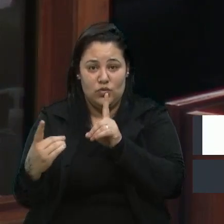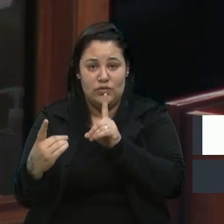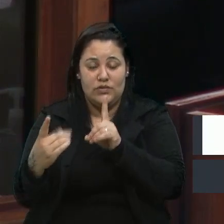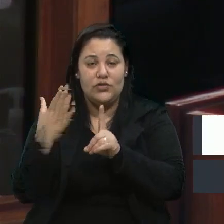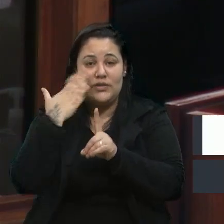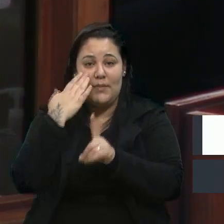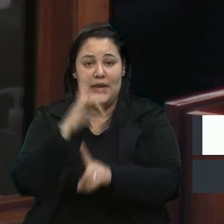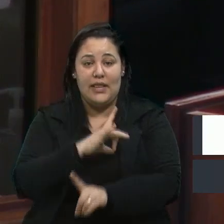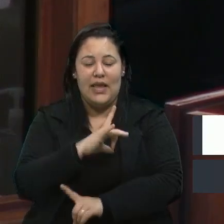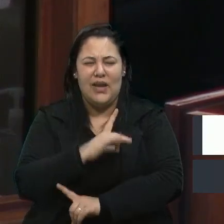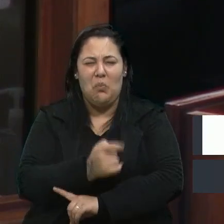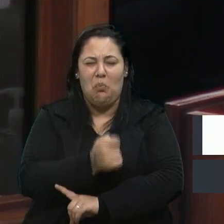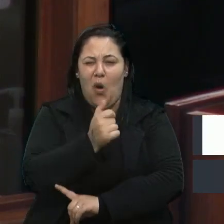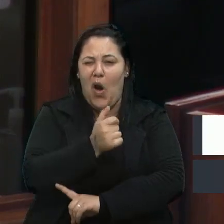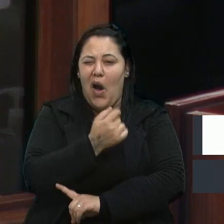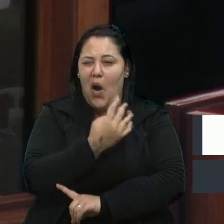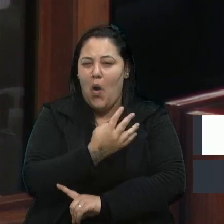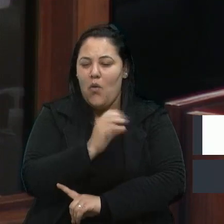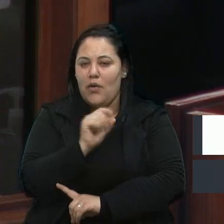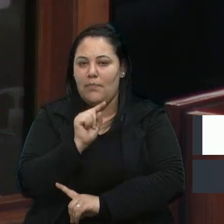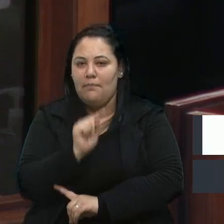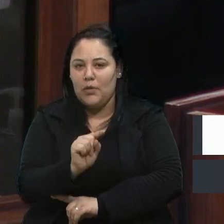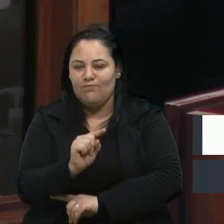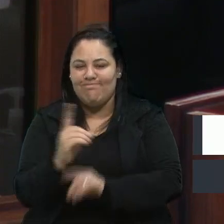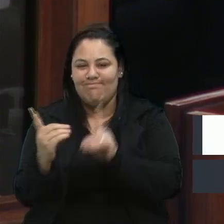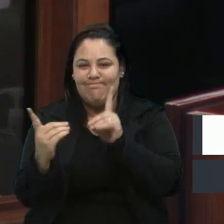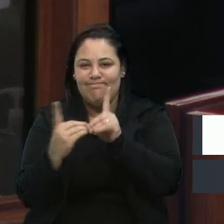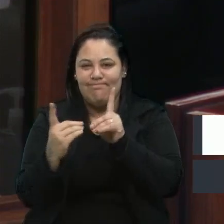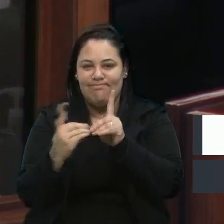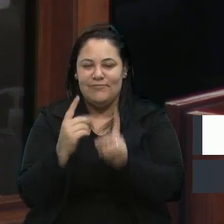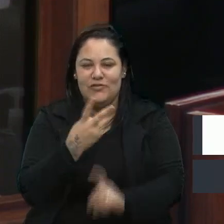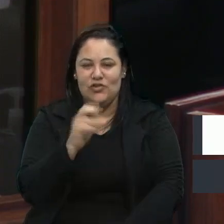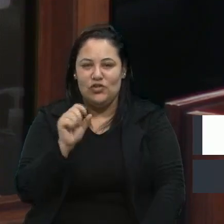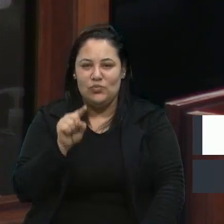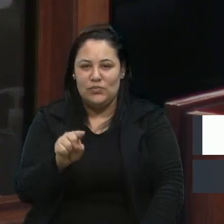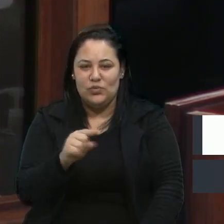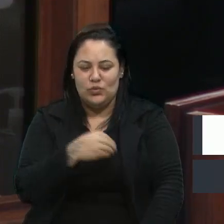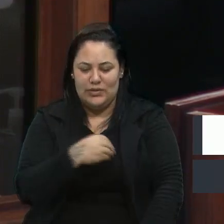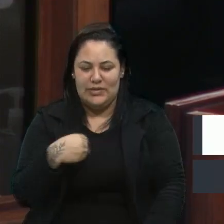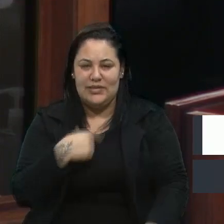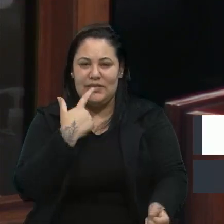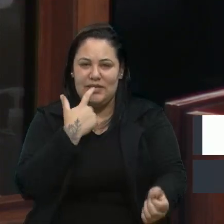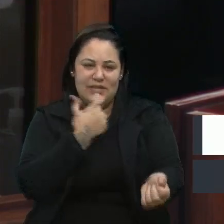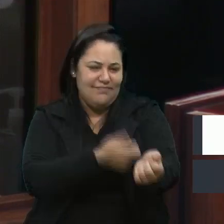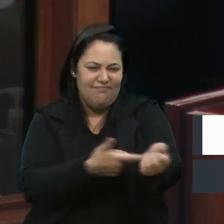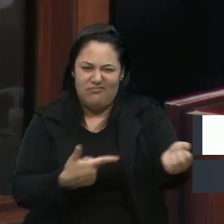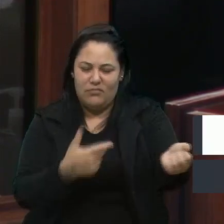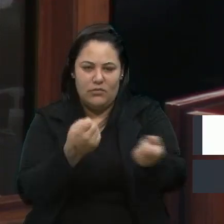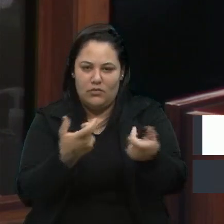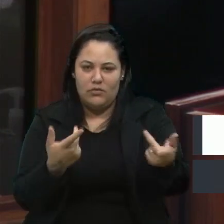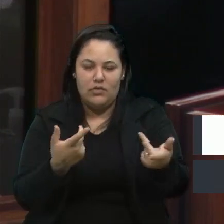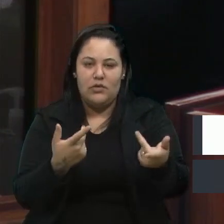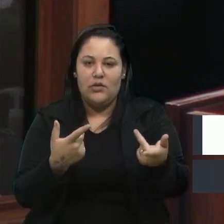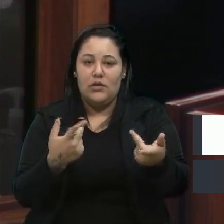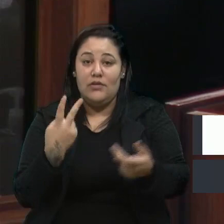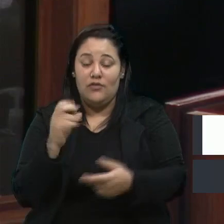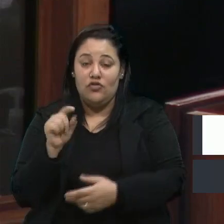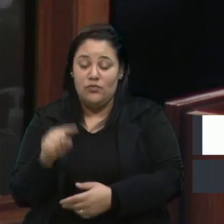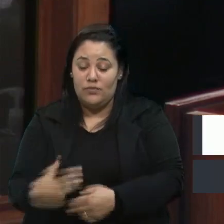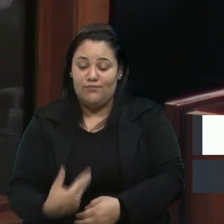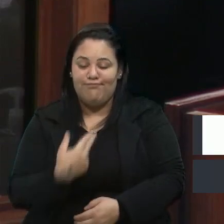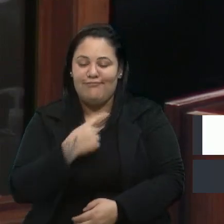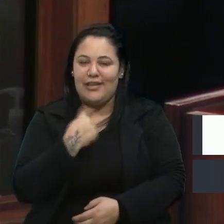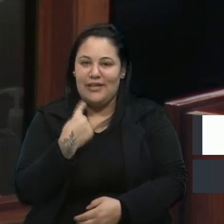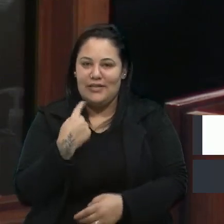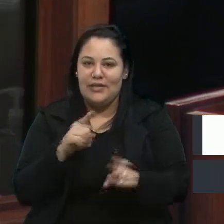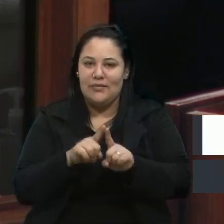40 mil consultas, 20 mil exames e 10 mil cirurgias atrasadas. Já entrou uma emenda de 7 milhões esse ano que